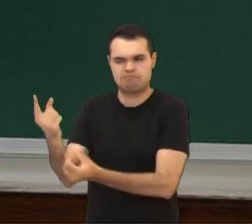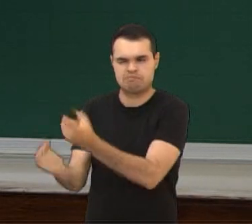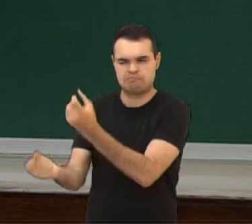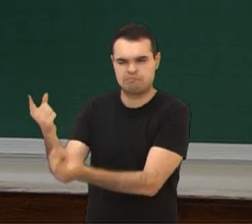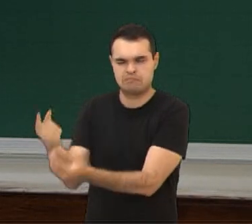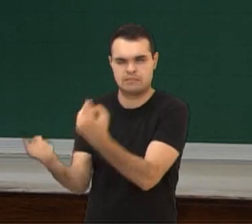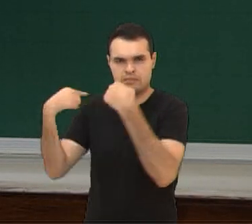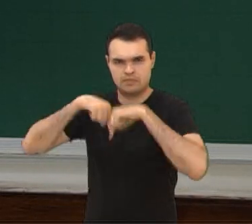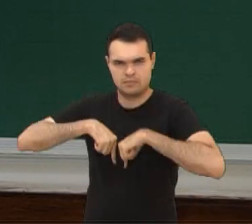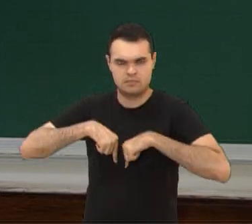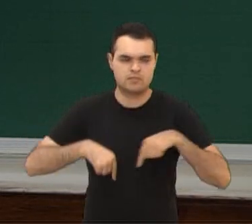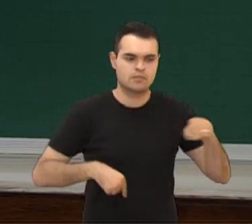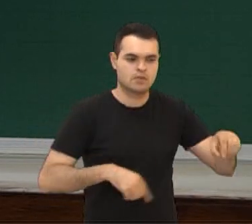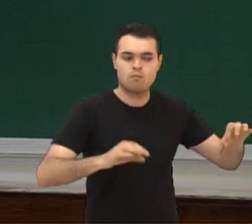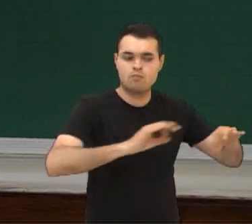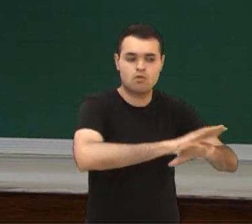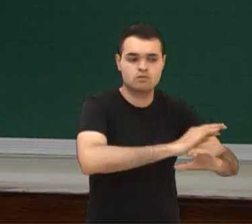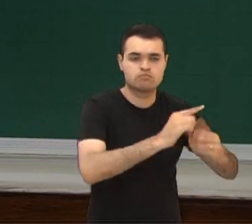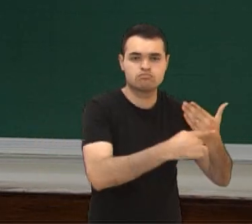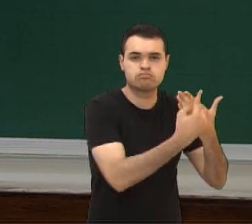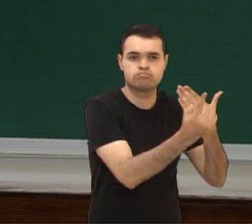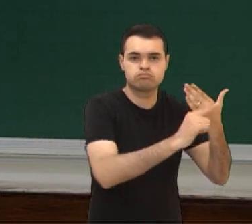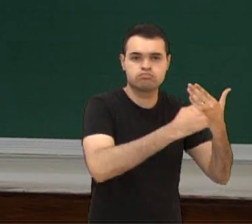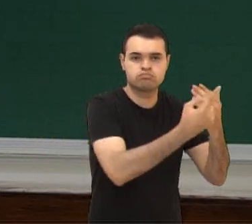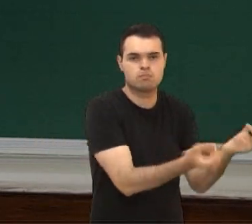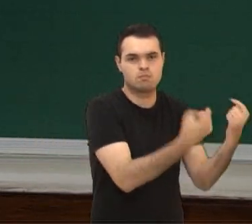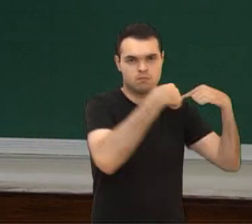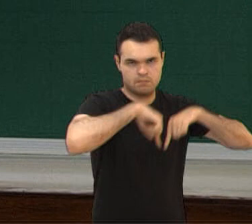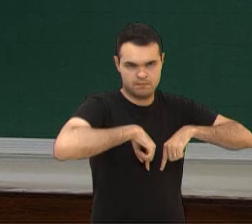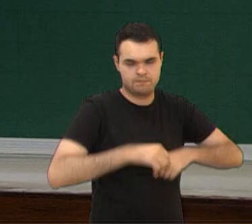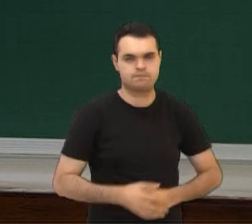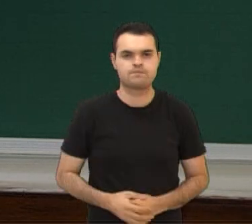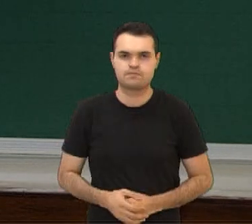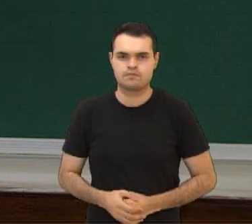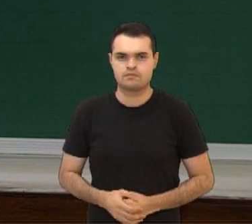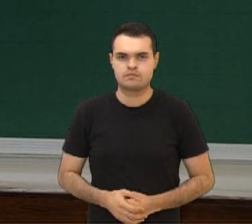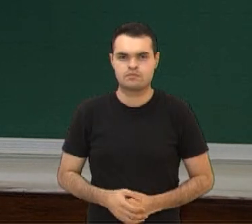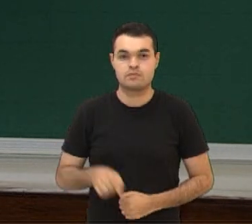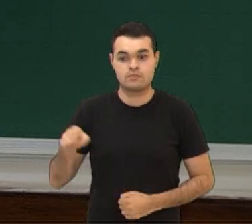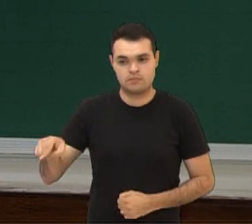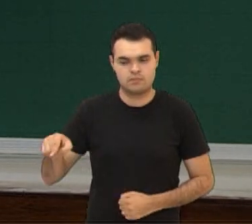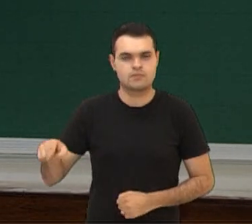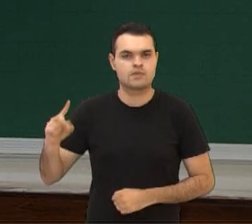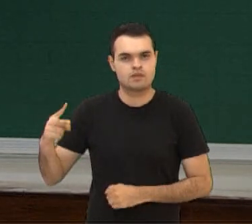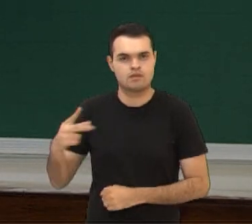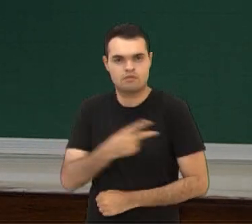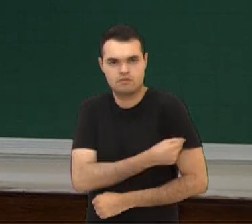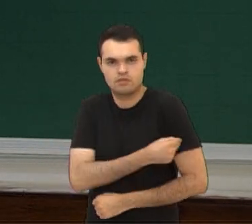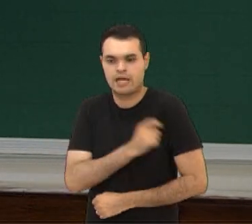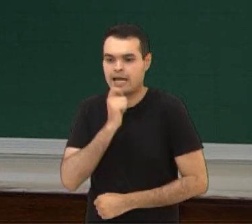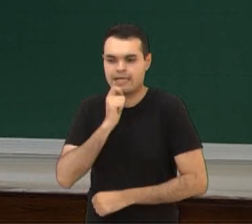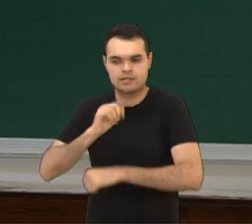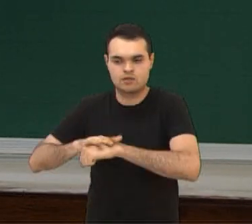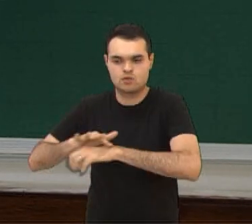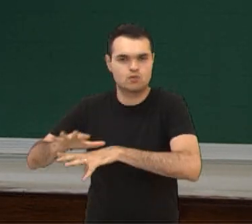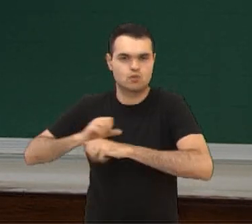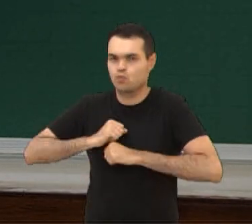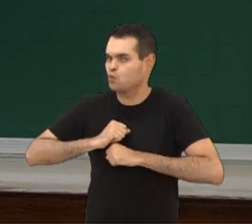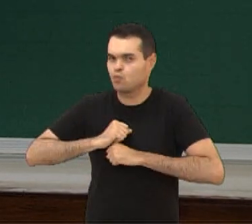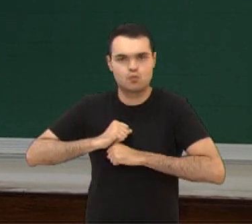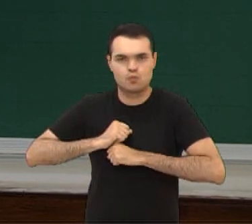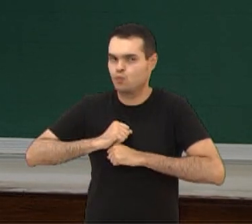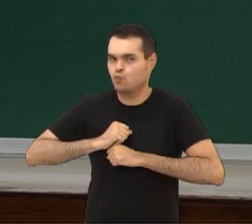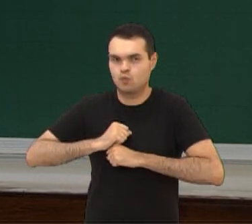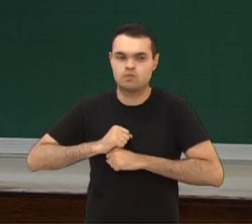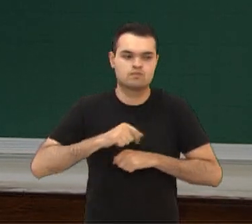Soro, você está recebendo anticorpos prontos vindo de um outro organismo. Vacinação, você ainda não contraiu a doença. No caso do